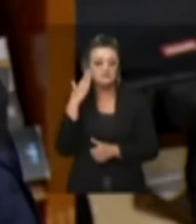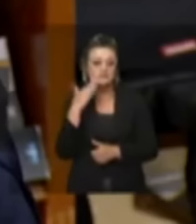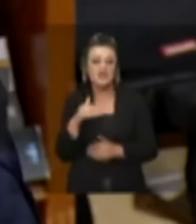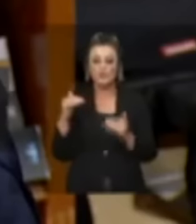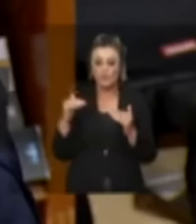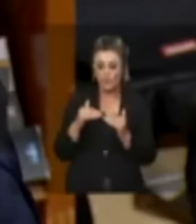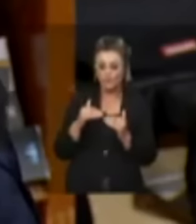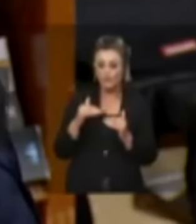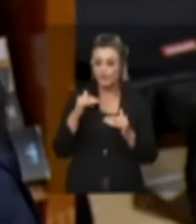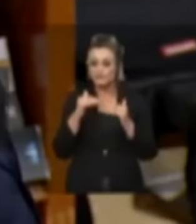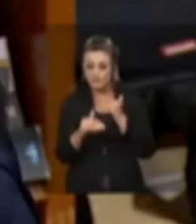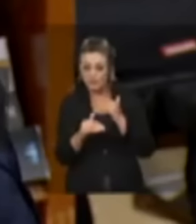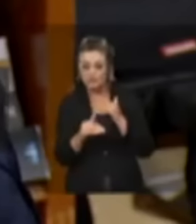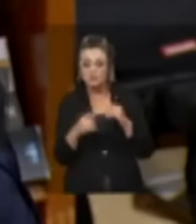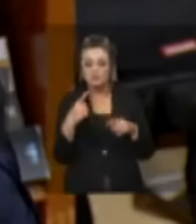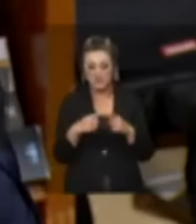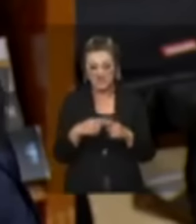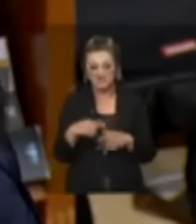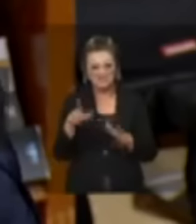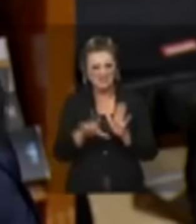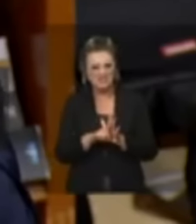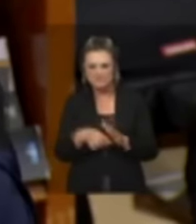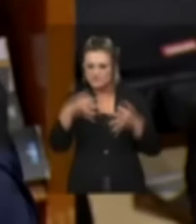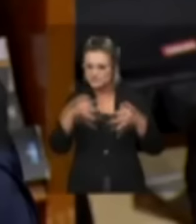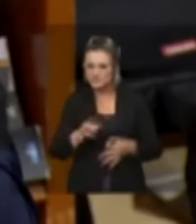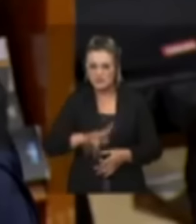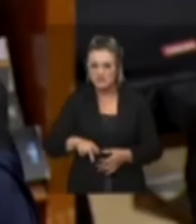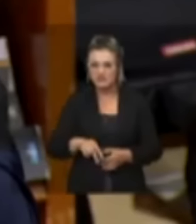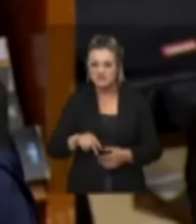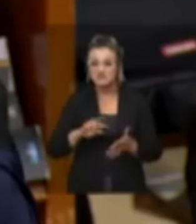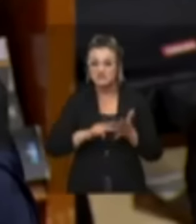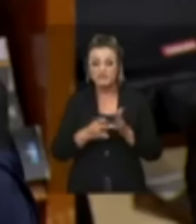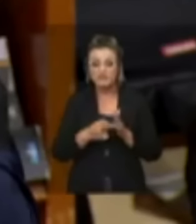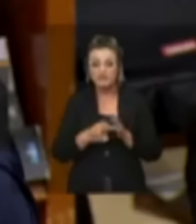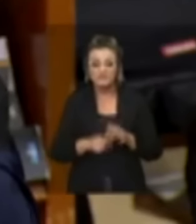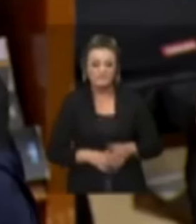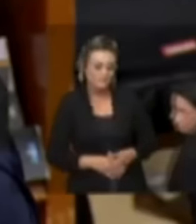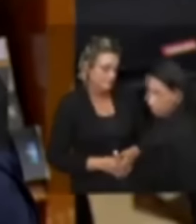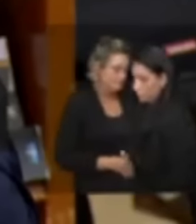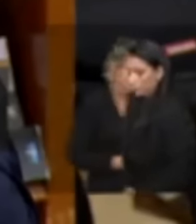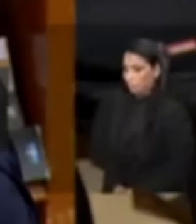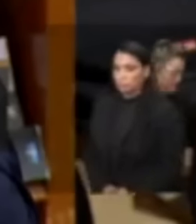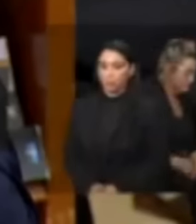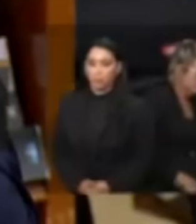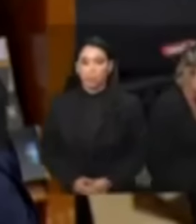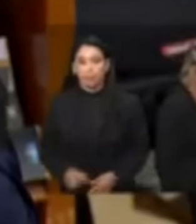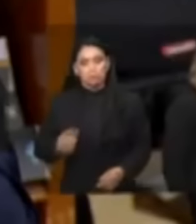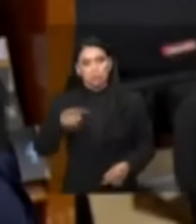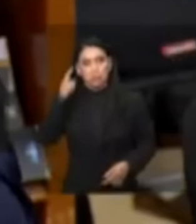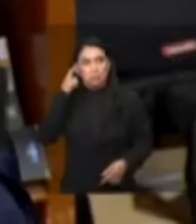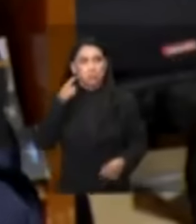eu não aplico esta lei porque a considero injusta ele está dizendo eu não aplico esta lei porque a considero incompatível com a